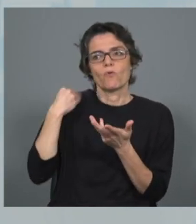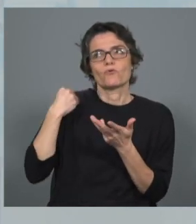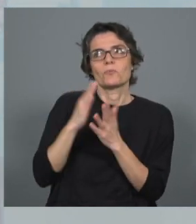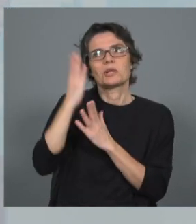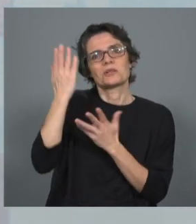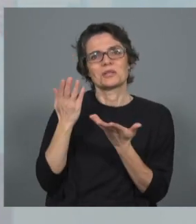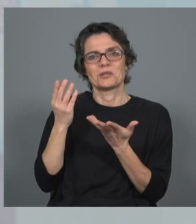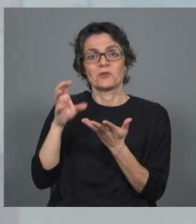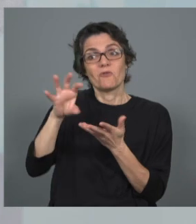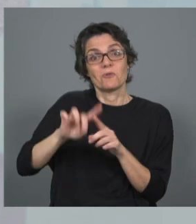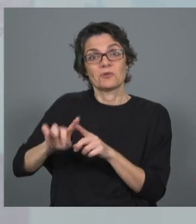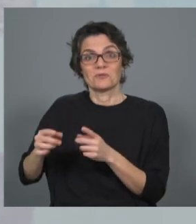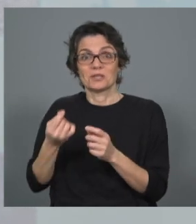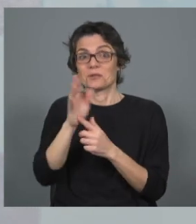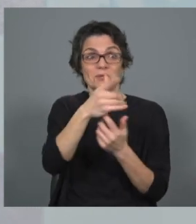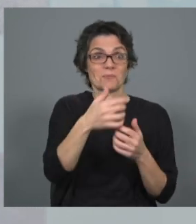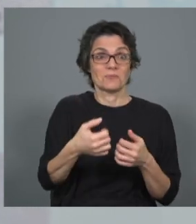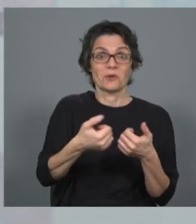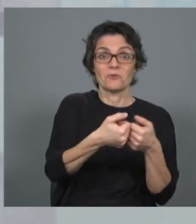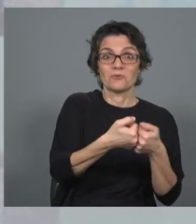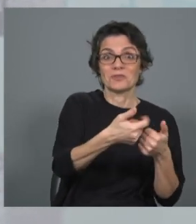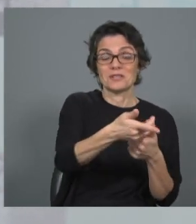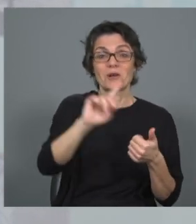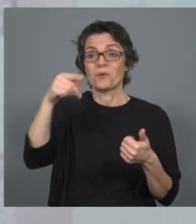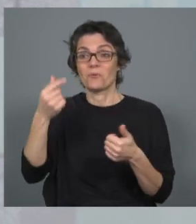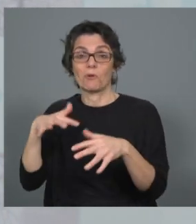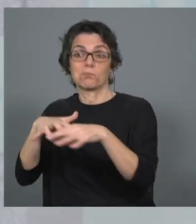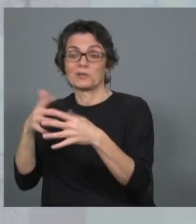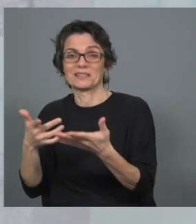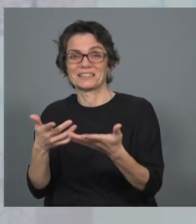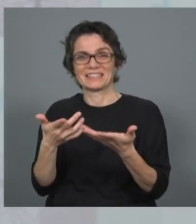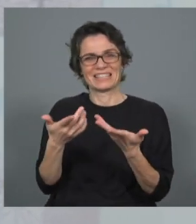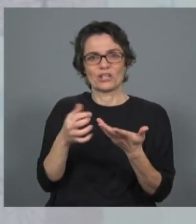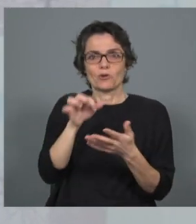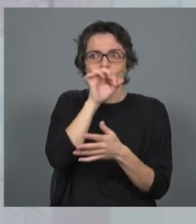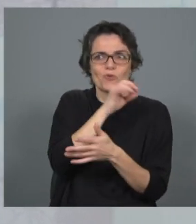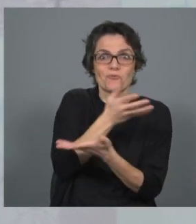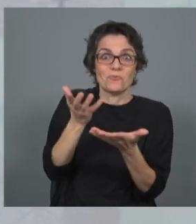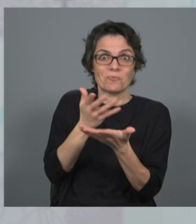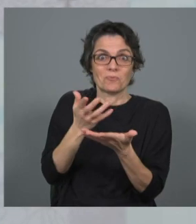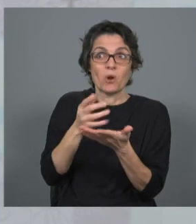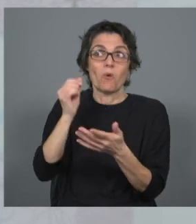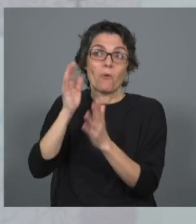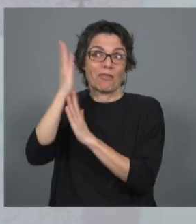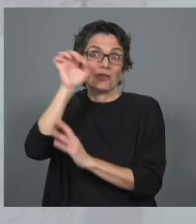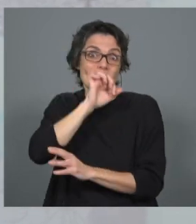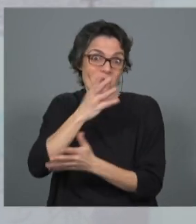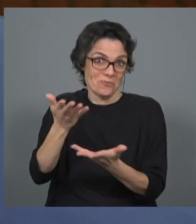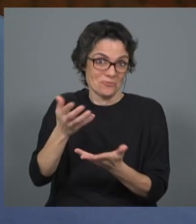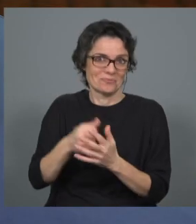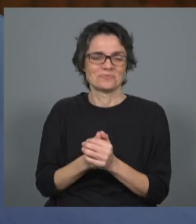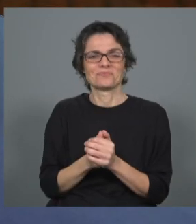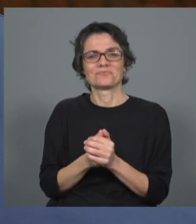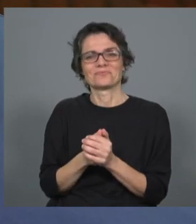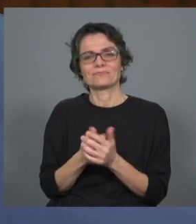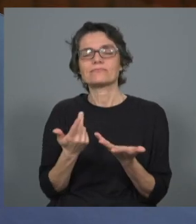de colegas, seja de um acidente, seja de futsal, tudo isto acontece sempre de forma muito pessoal. A vocação de cada um, a descoberta da vocação de cada um. A vocação de